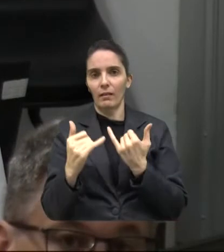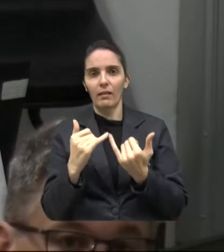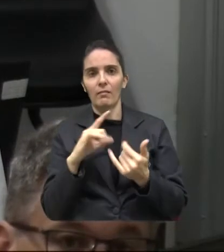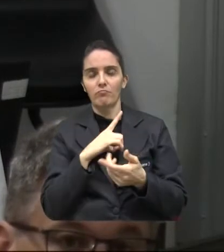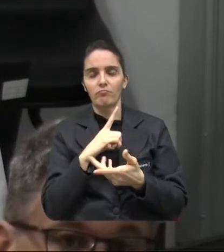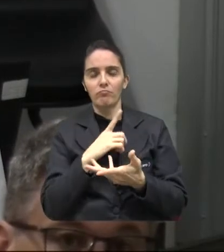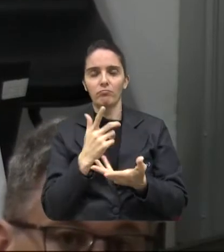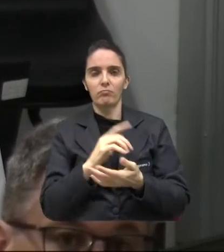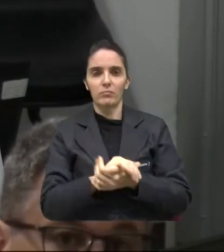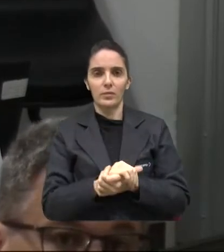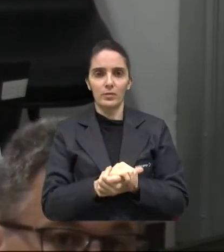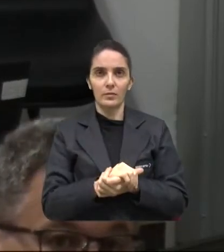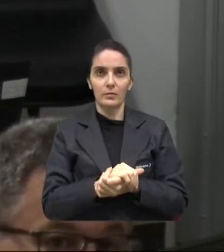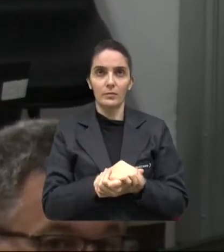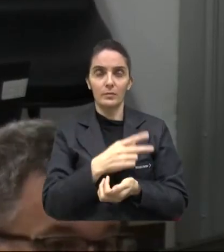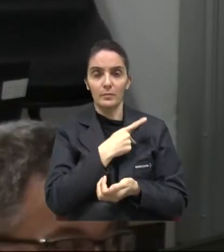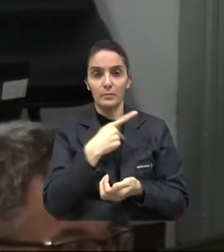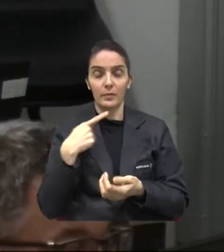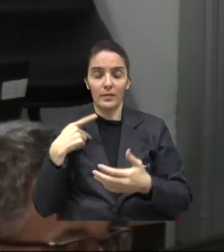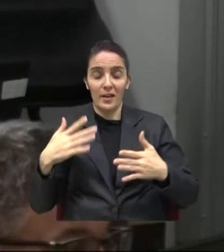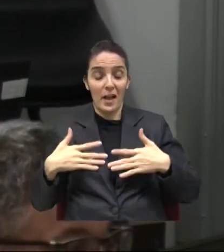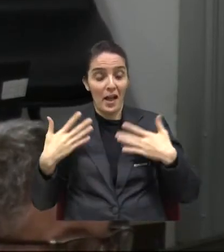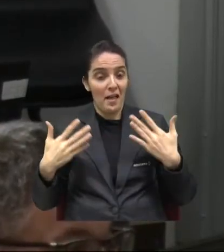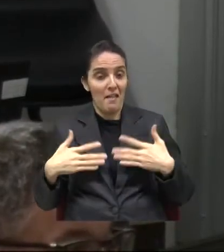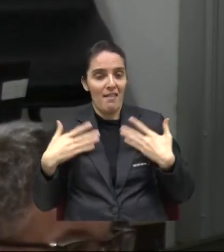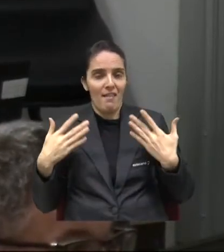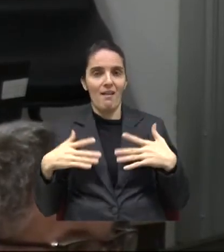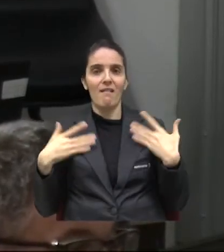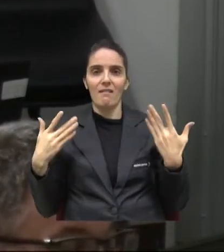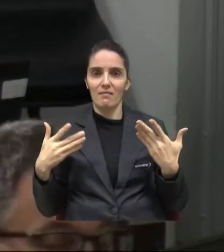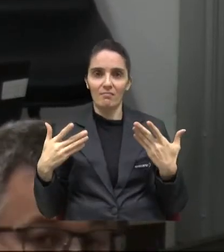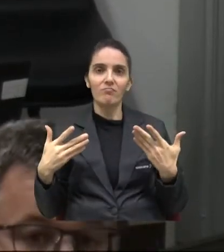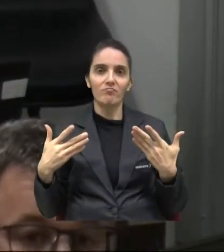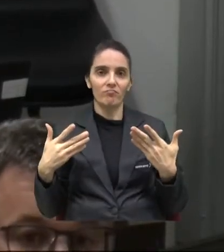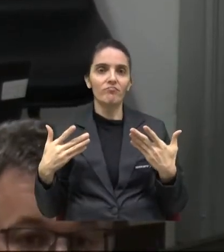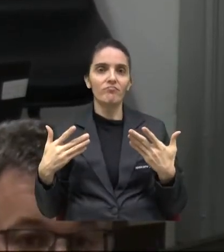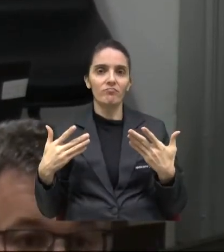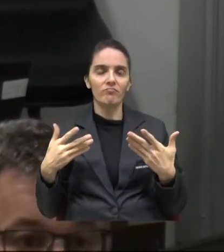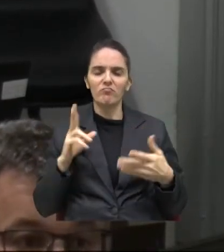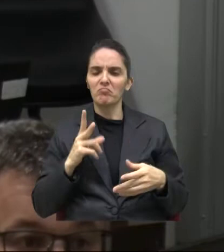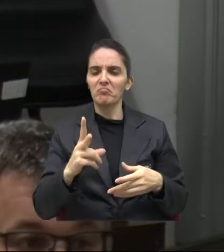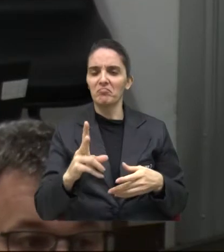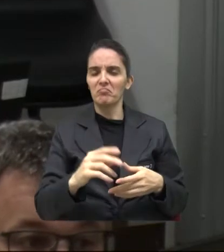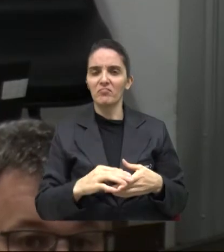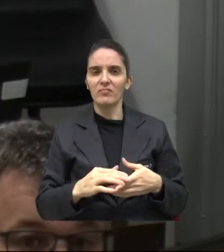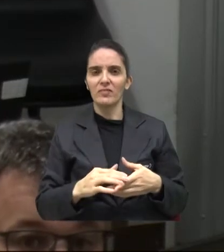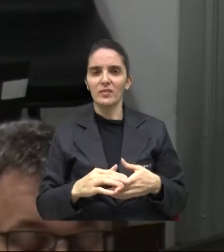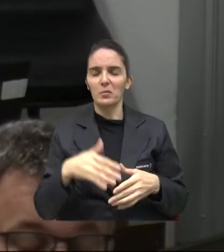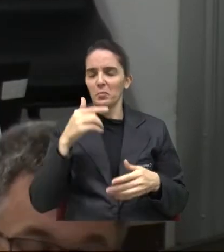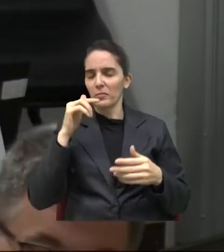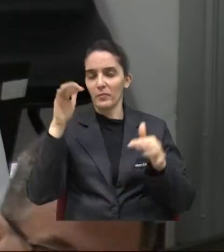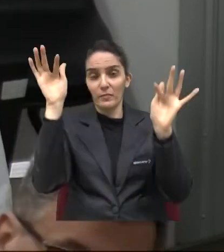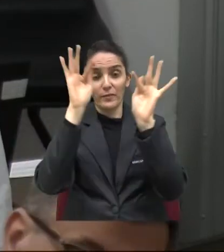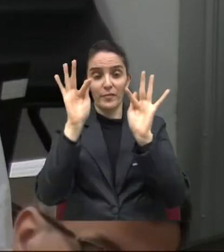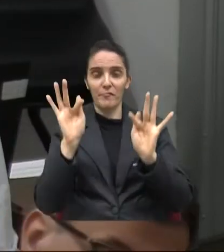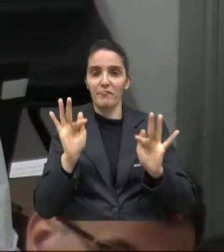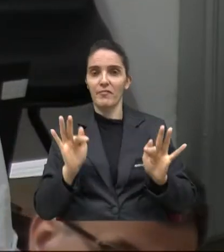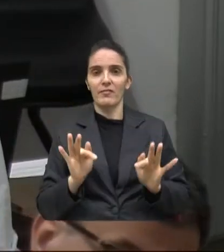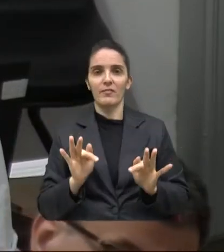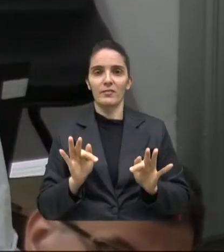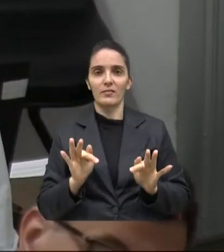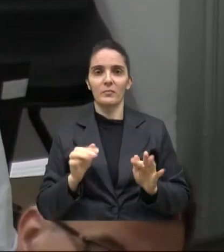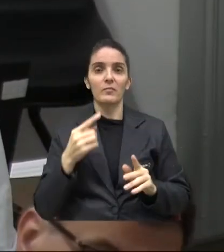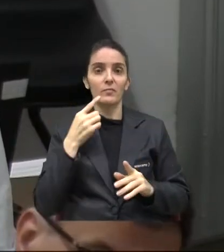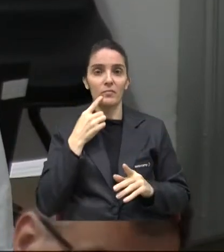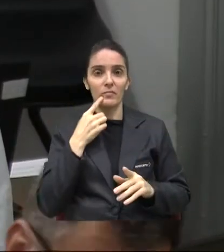um pastor muito alegre, ele não tinha tempo ruim com ele. Inclusive, trabalhamos juntos,